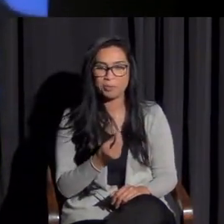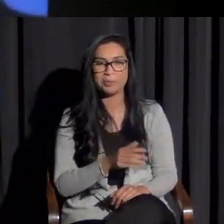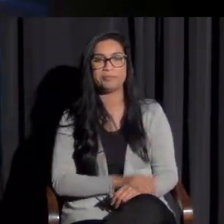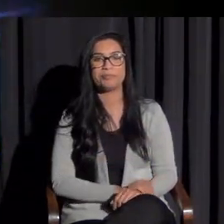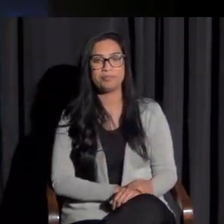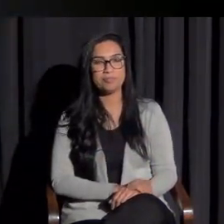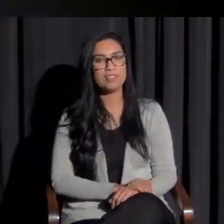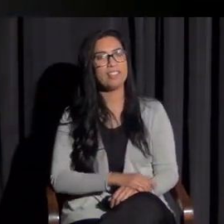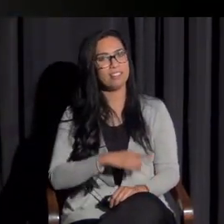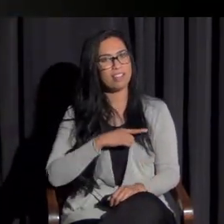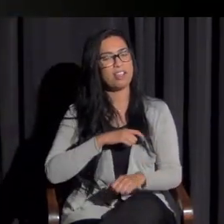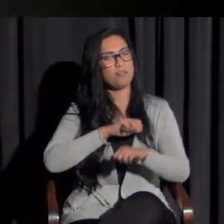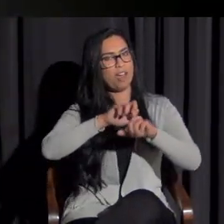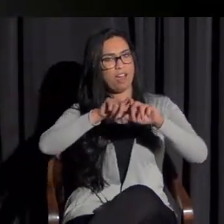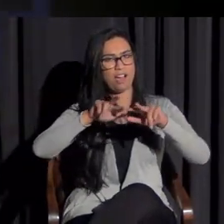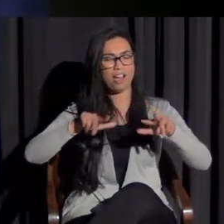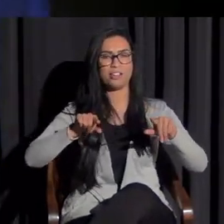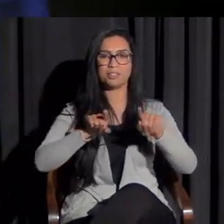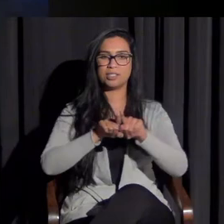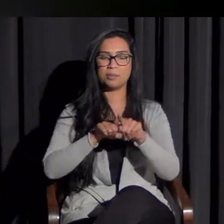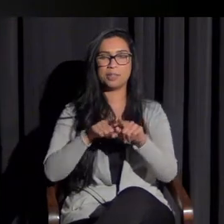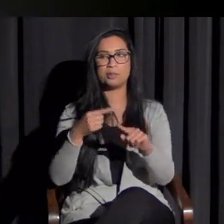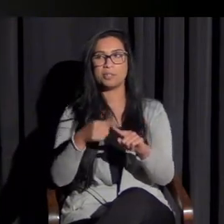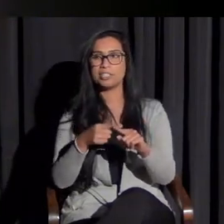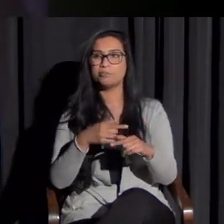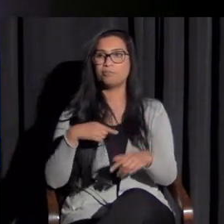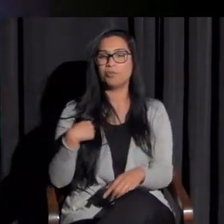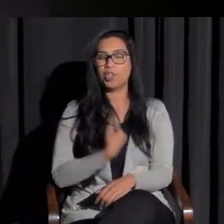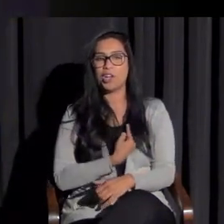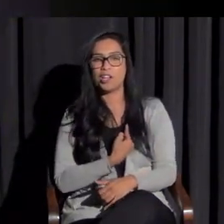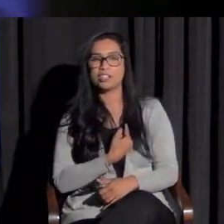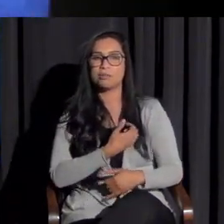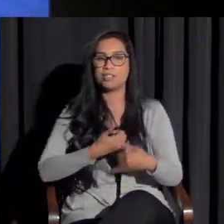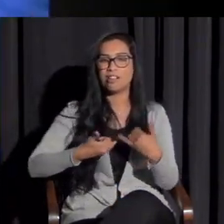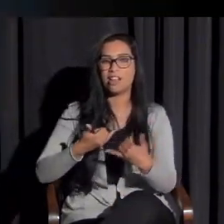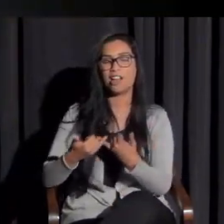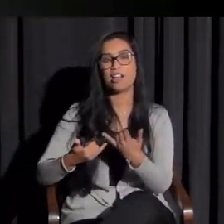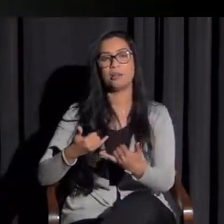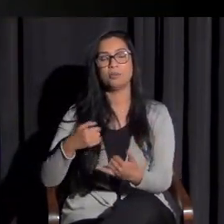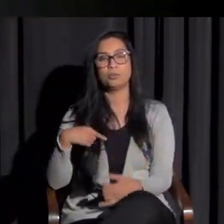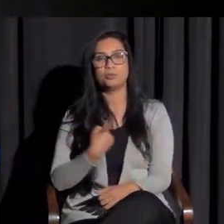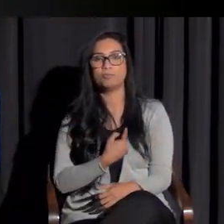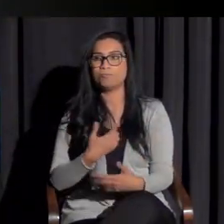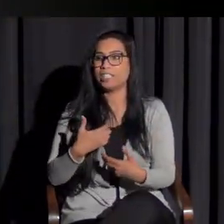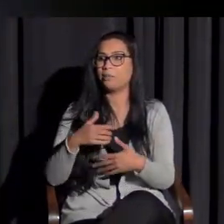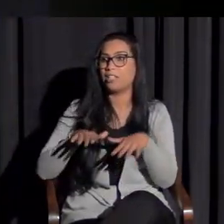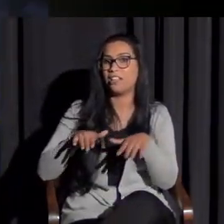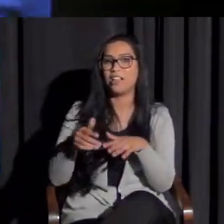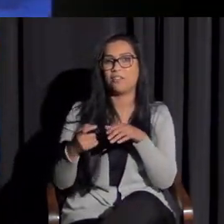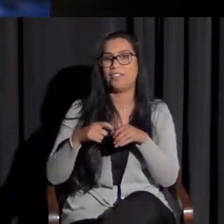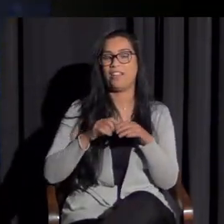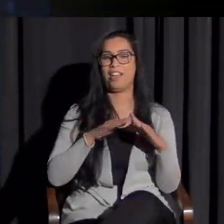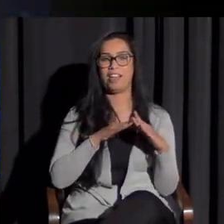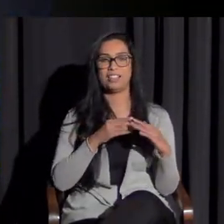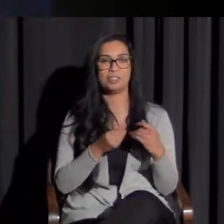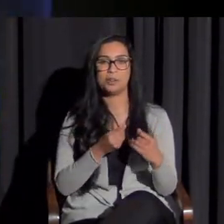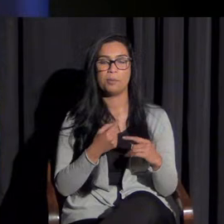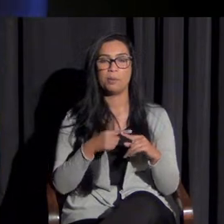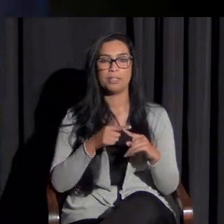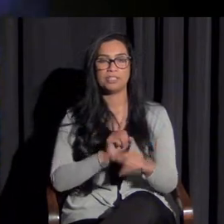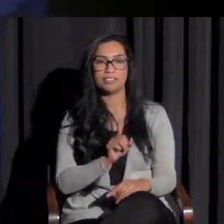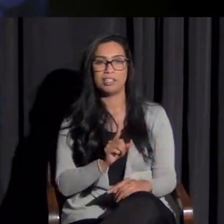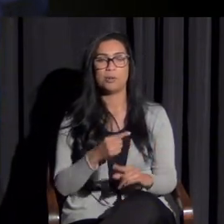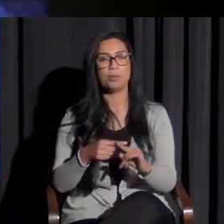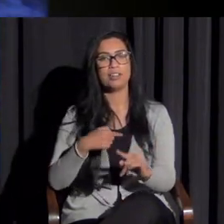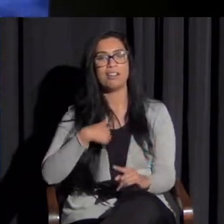várias coisas? Aqui a gente não brinca muito, porque aqui a gente não vem mais pra cá. Eu venho sempre. Mas não vem mais. Por que não? Porque eu tenho